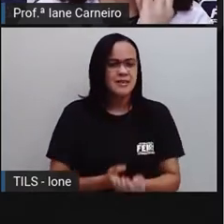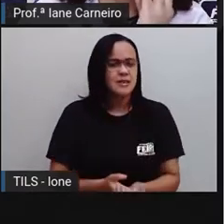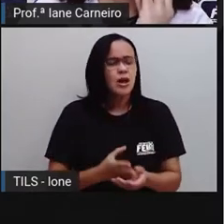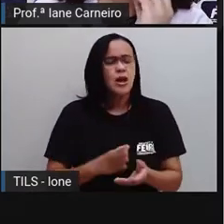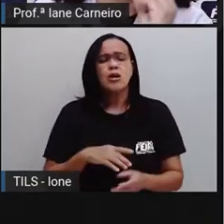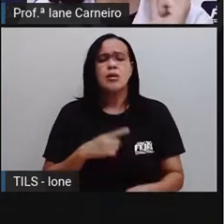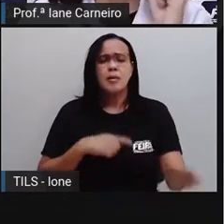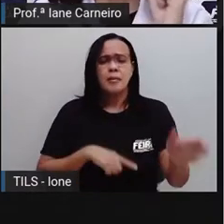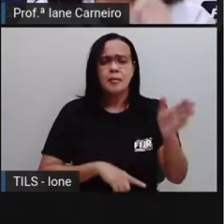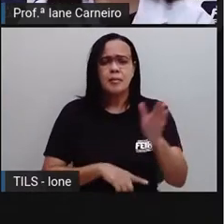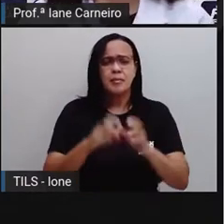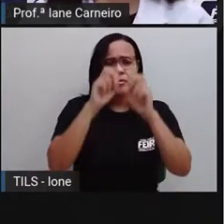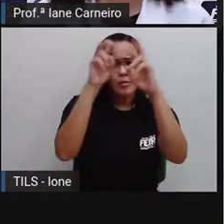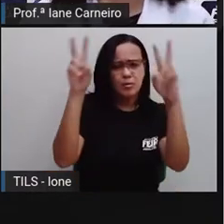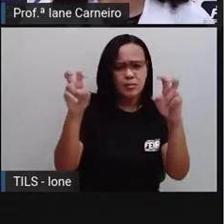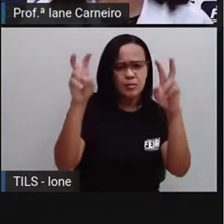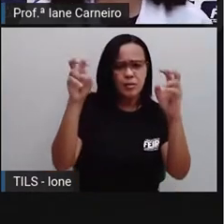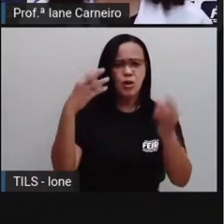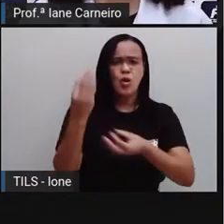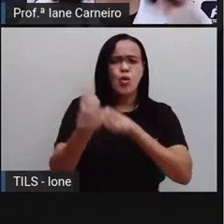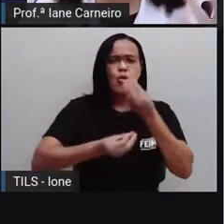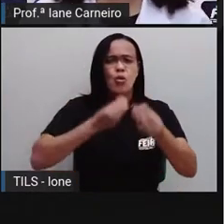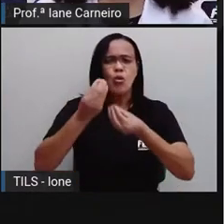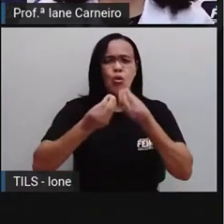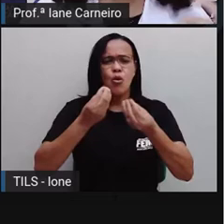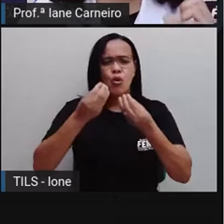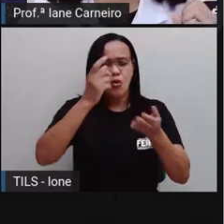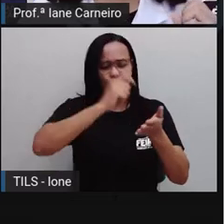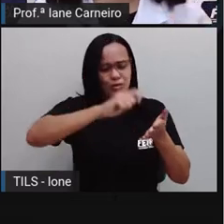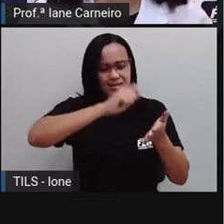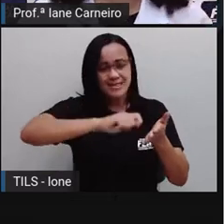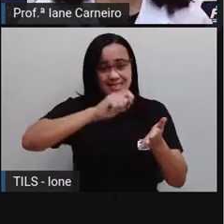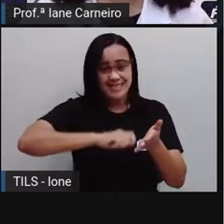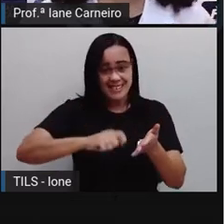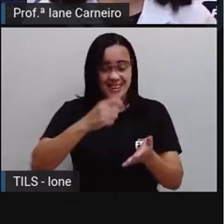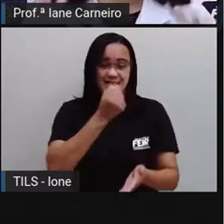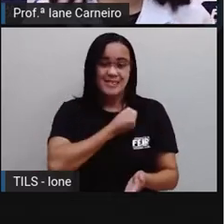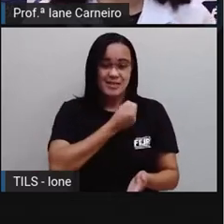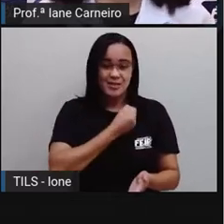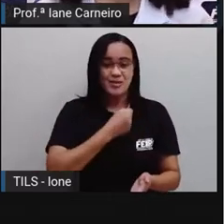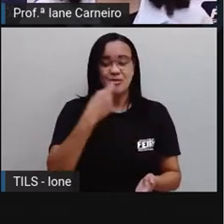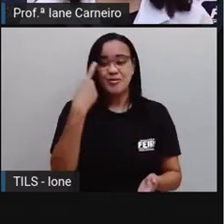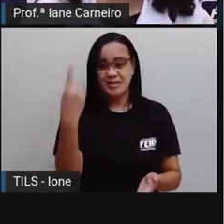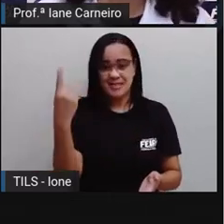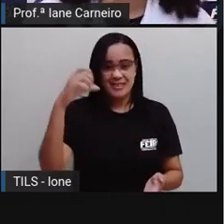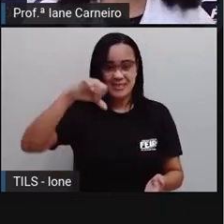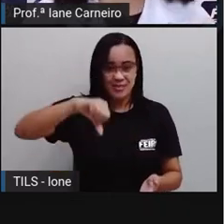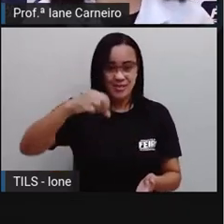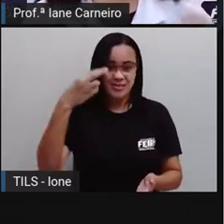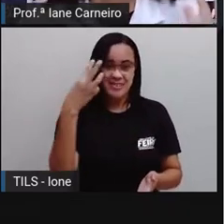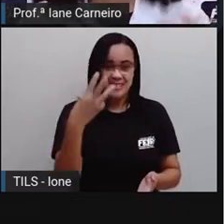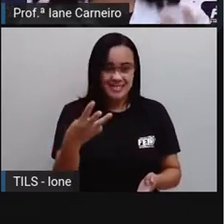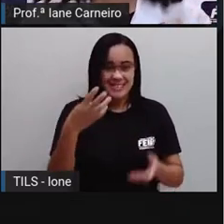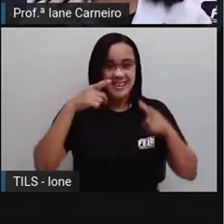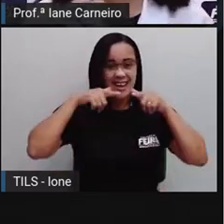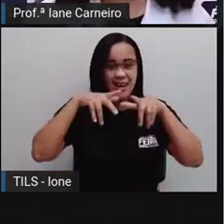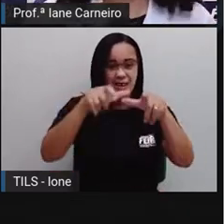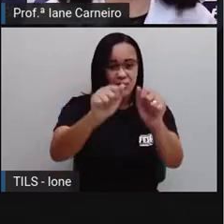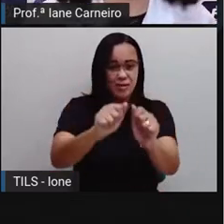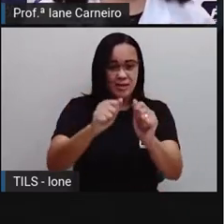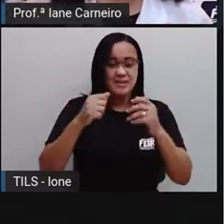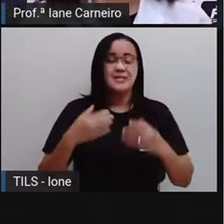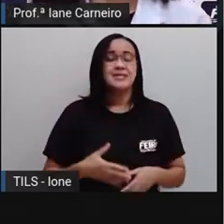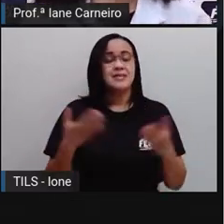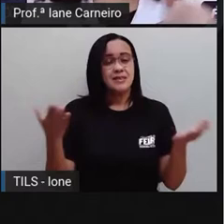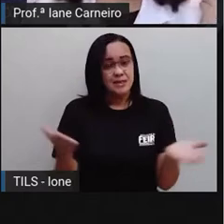Tá certo é aulas número 193 e uma aula de linguagem e a prova é pedir né que você pega seu